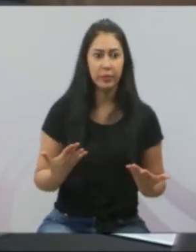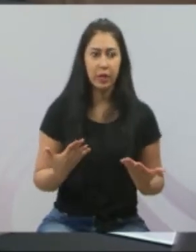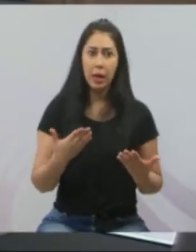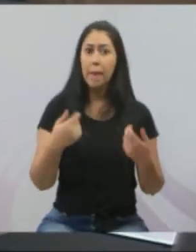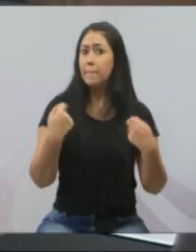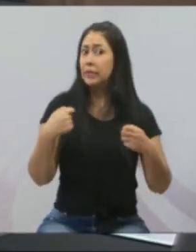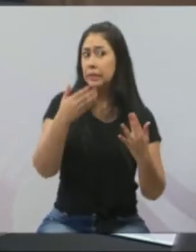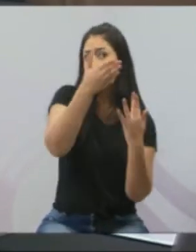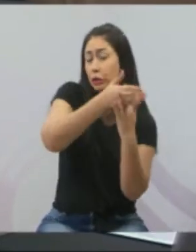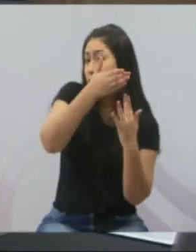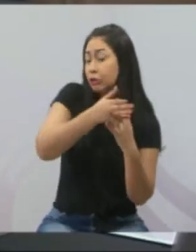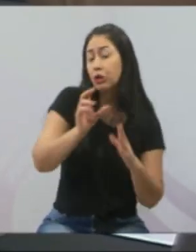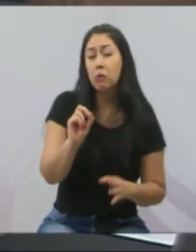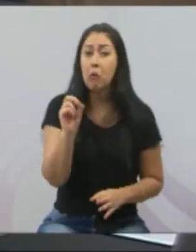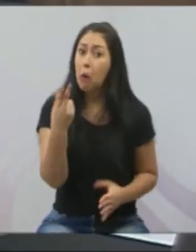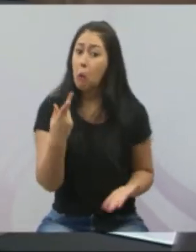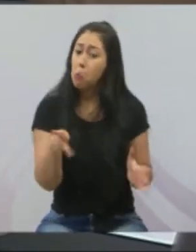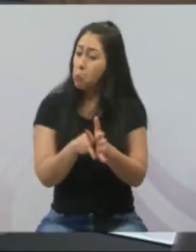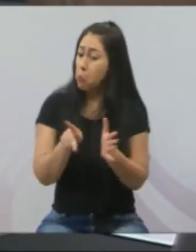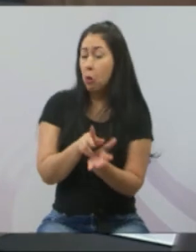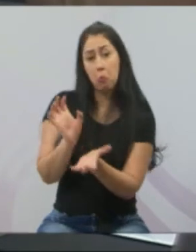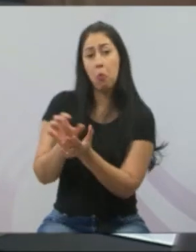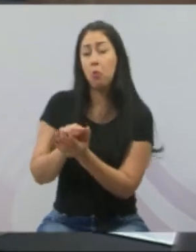dos aposentados do nosso Brasil.